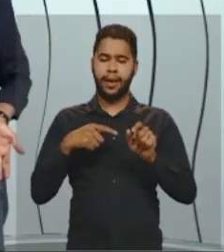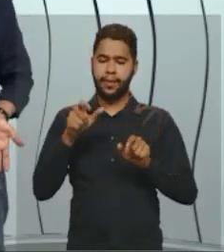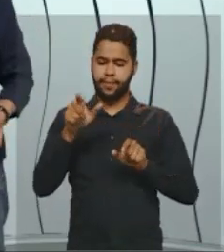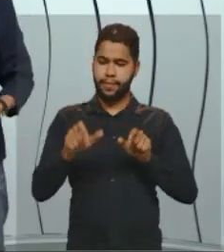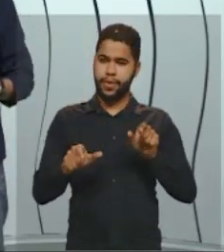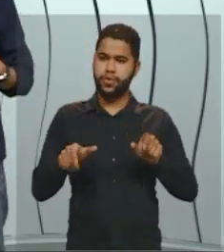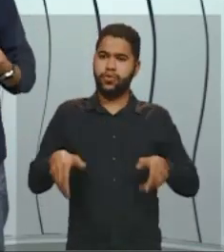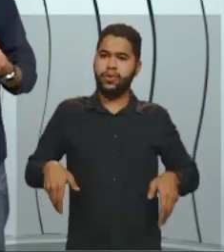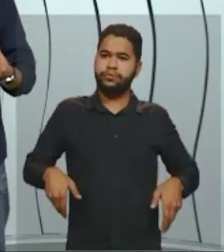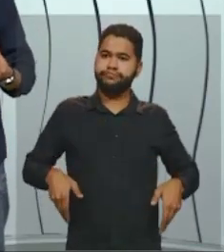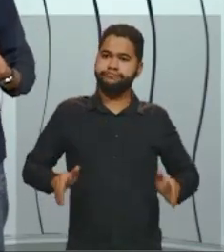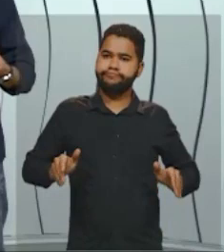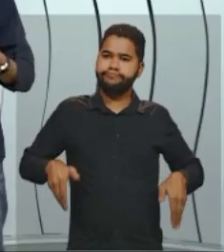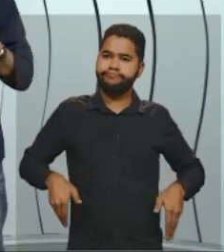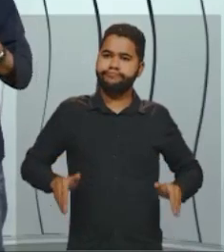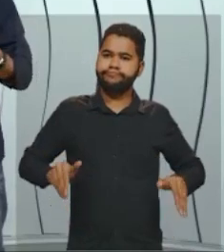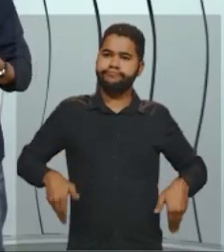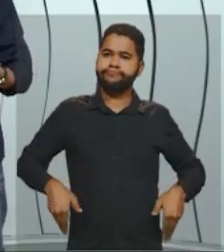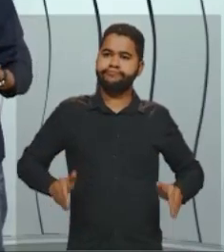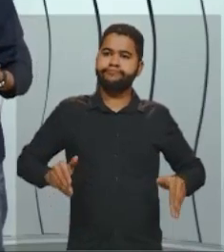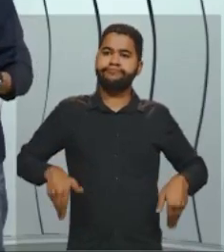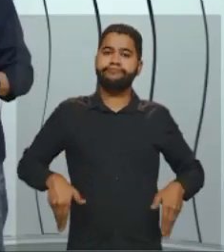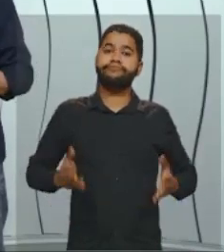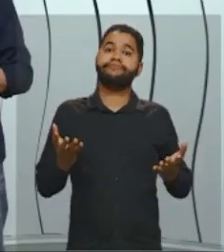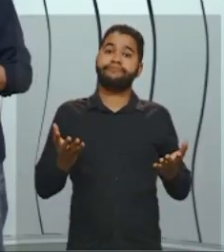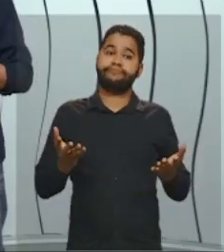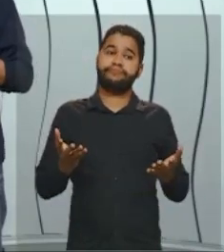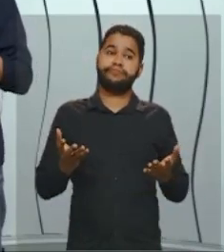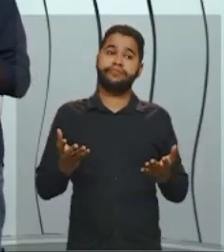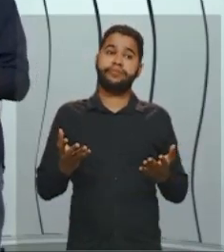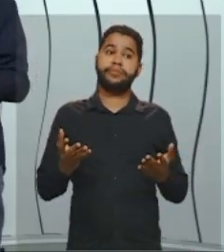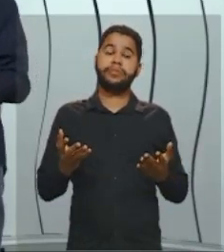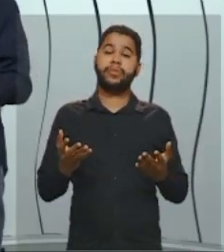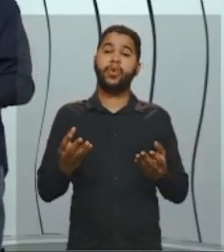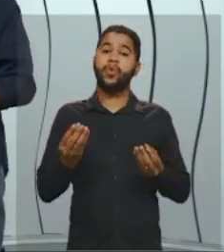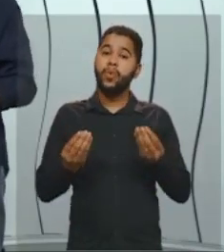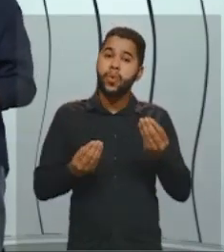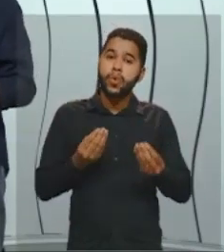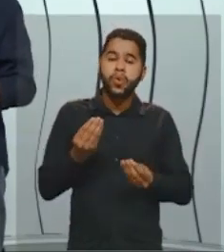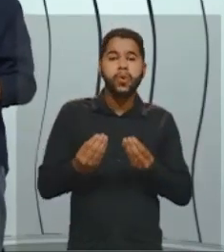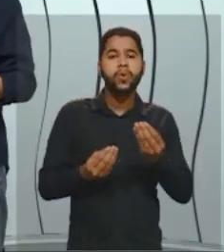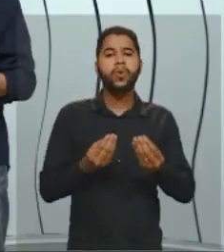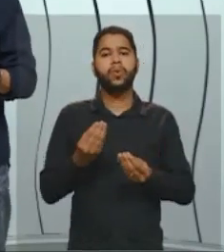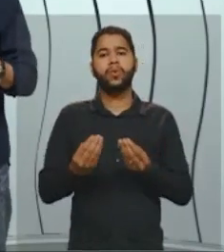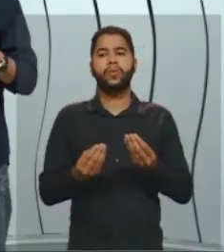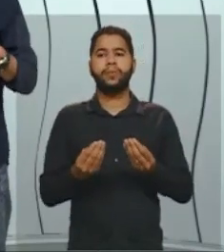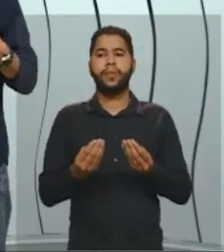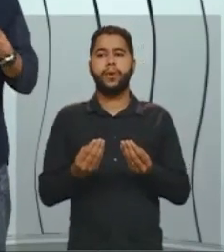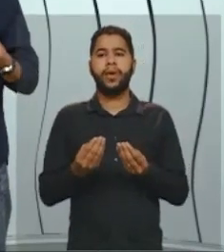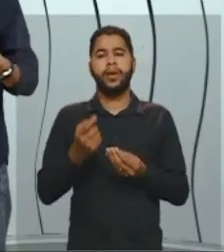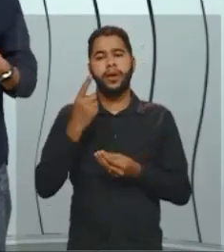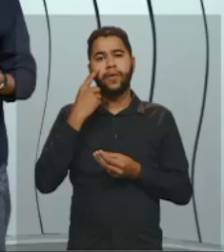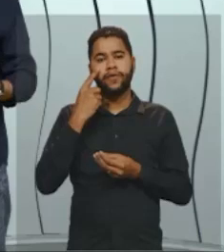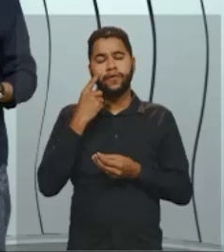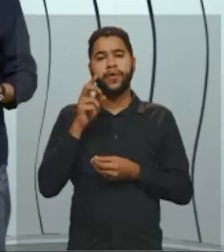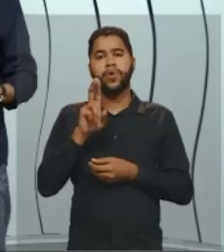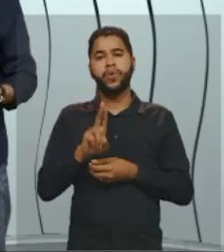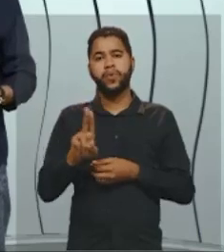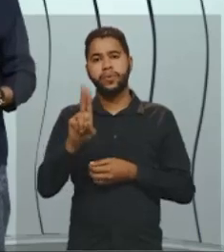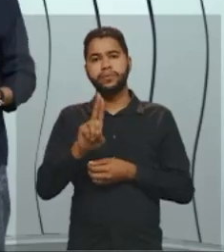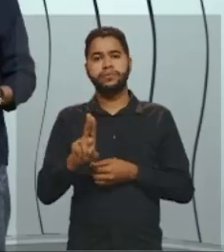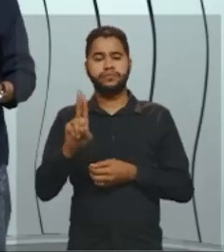digitar, muito interessante, coisa sutil, como é feito, você vê que é usado